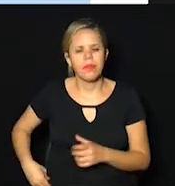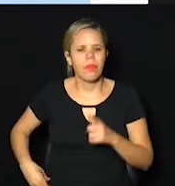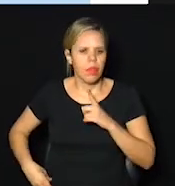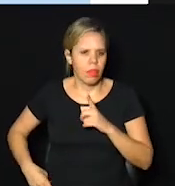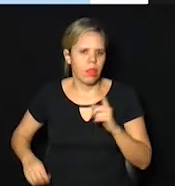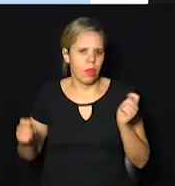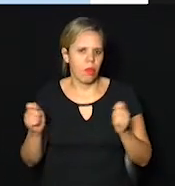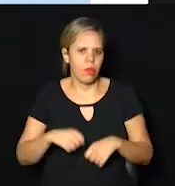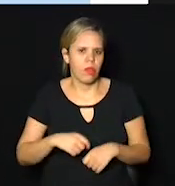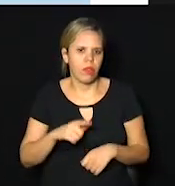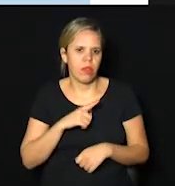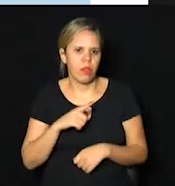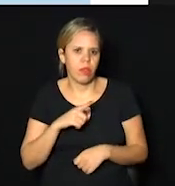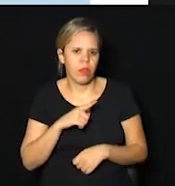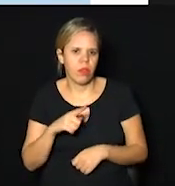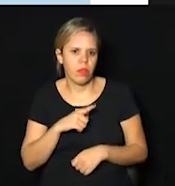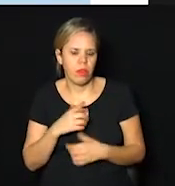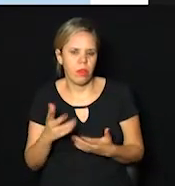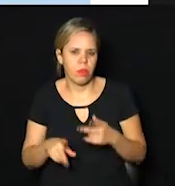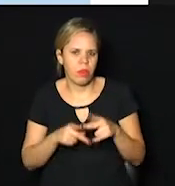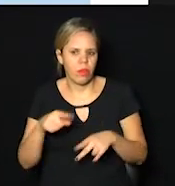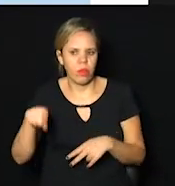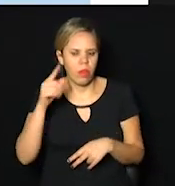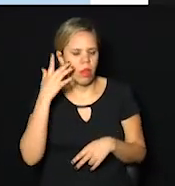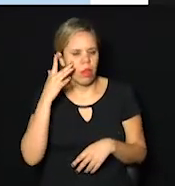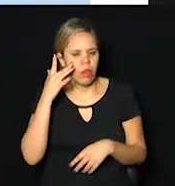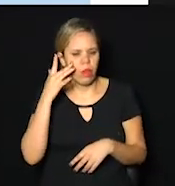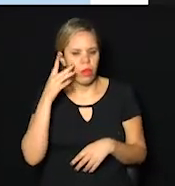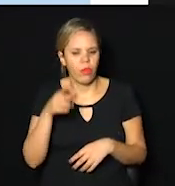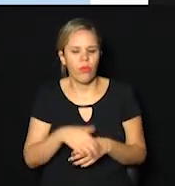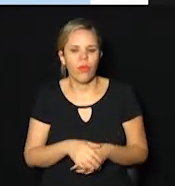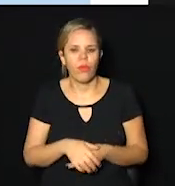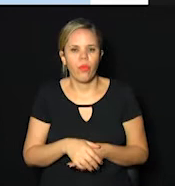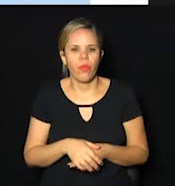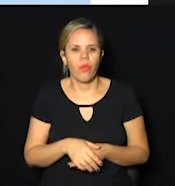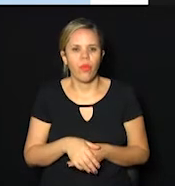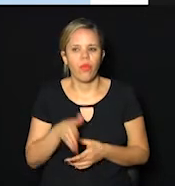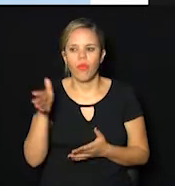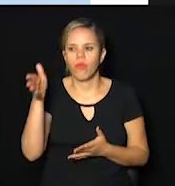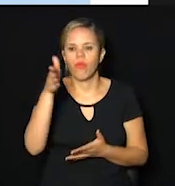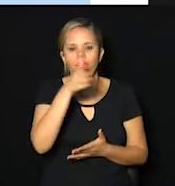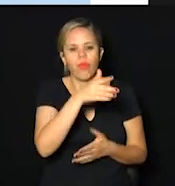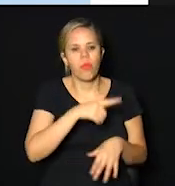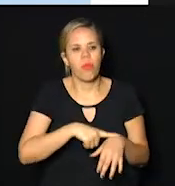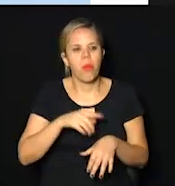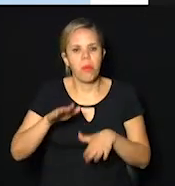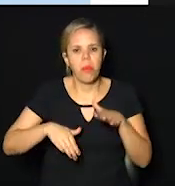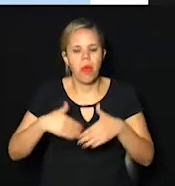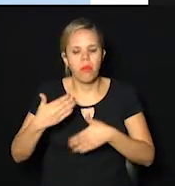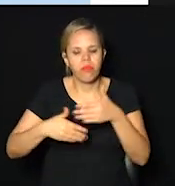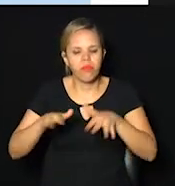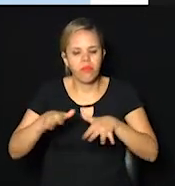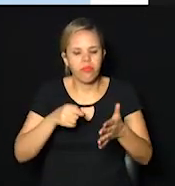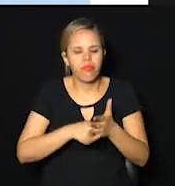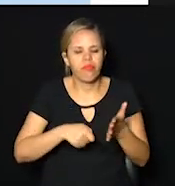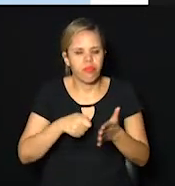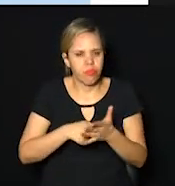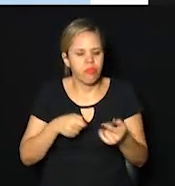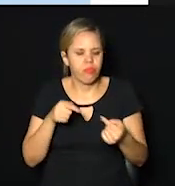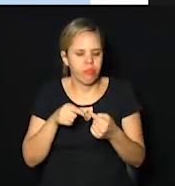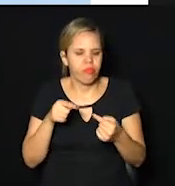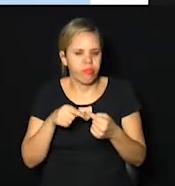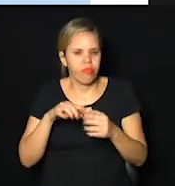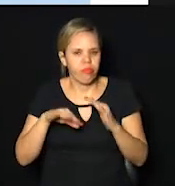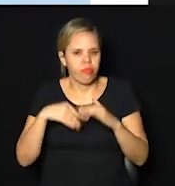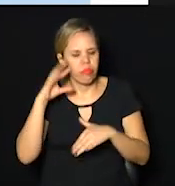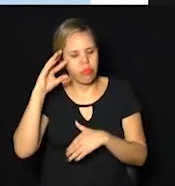que existe um pêndulo, isso é, que as pessoas vão de um lado para o outro, dependendo do momento histórico, isso tem a ver com a construção, com a